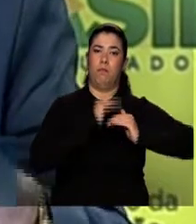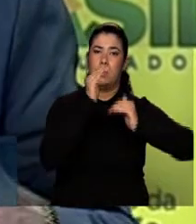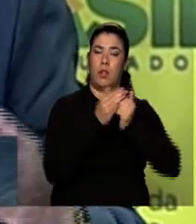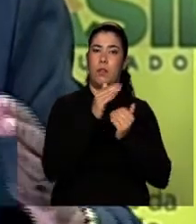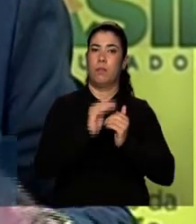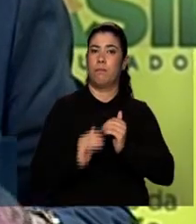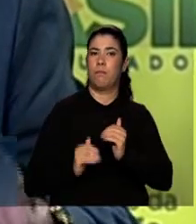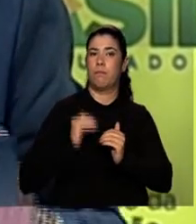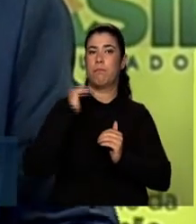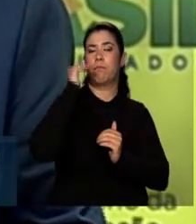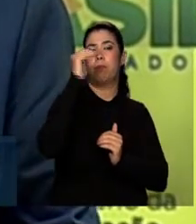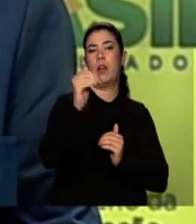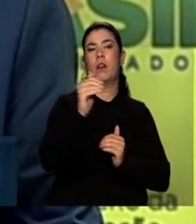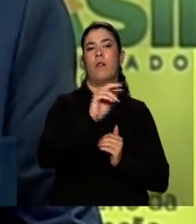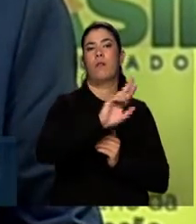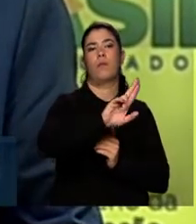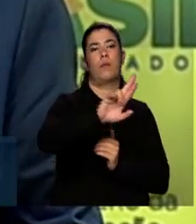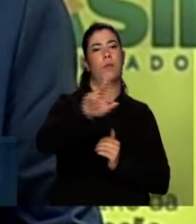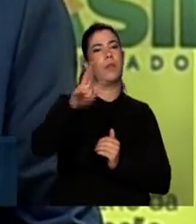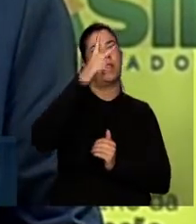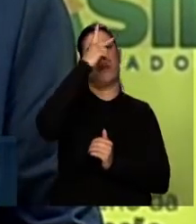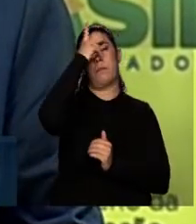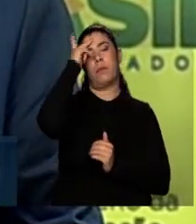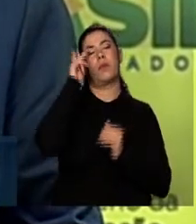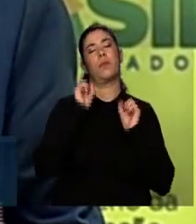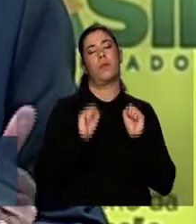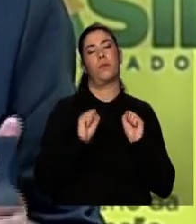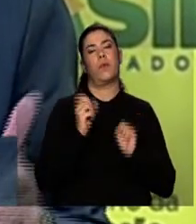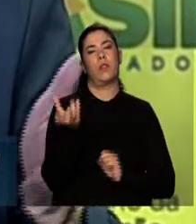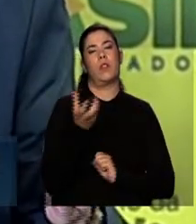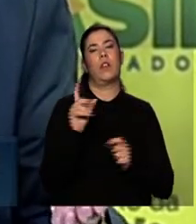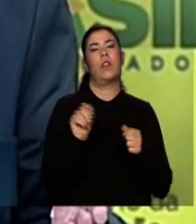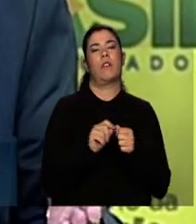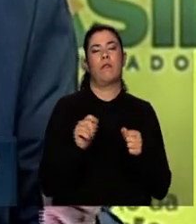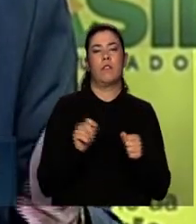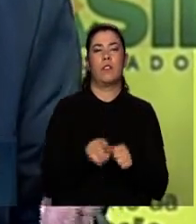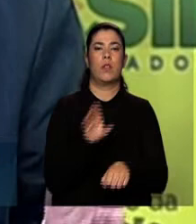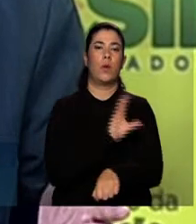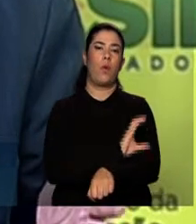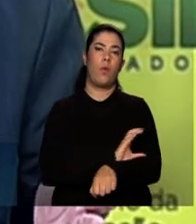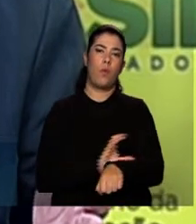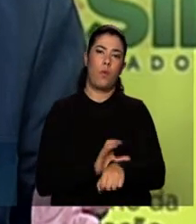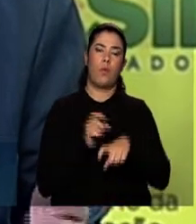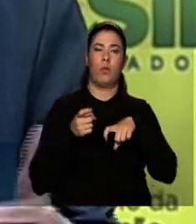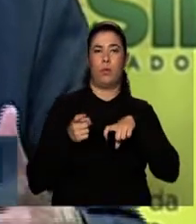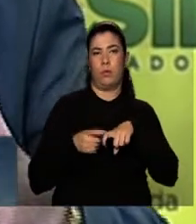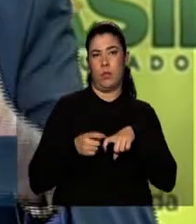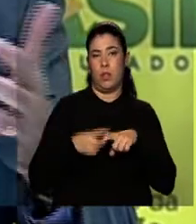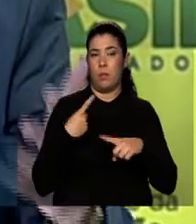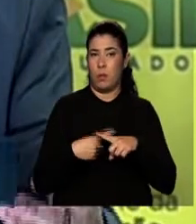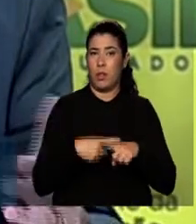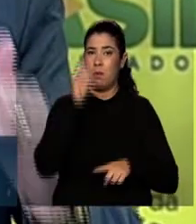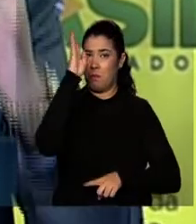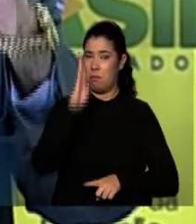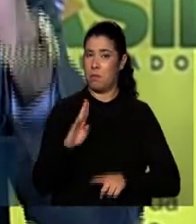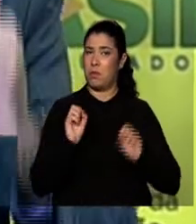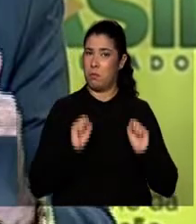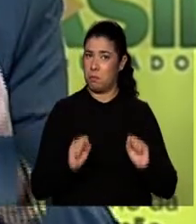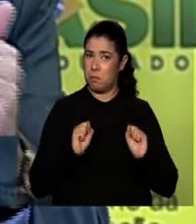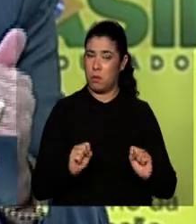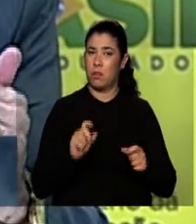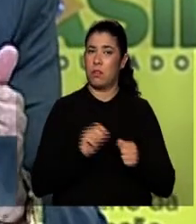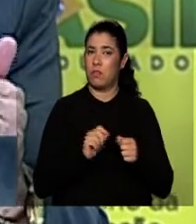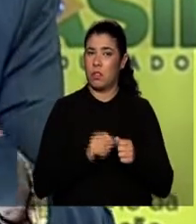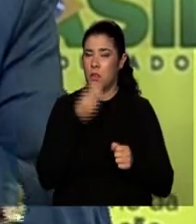da oportunidade para qualquer cidadão brasileiro que queira se formar em medicina. Porque o Brasil tem oportunidades para isso, sem